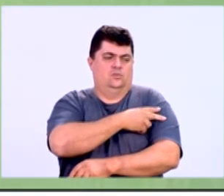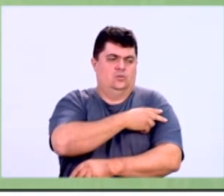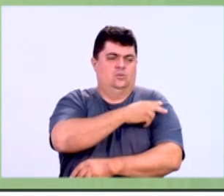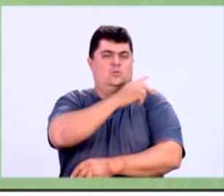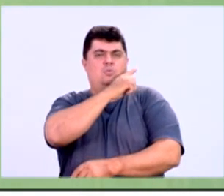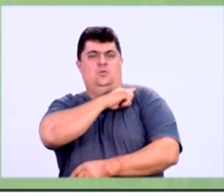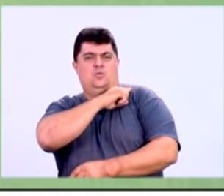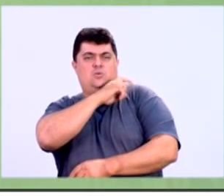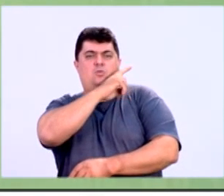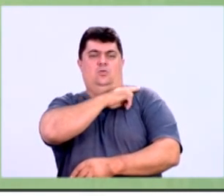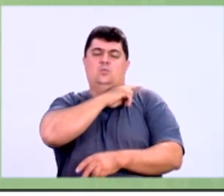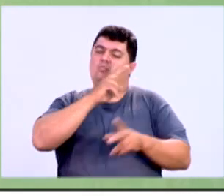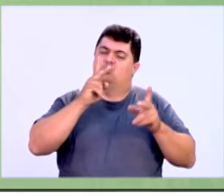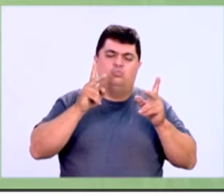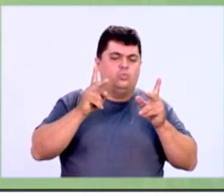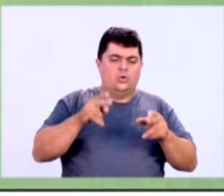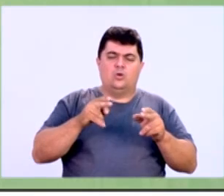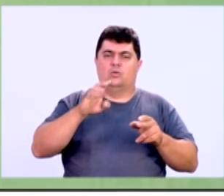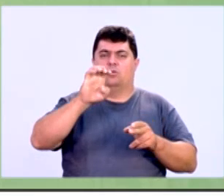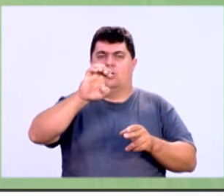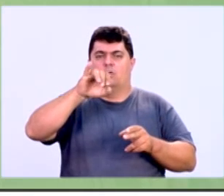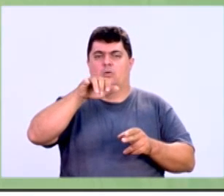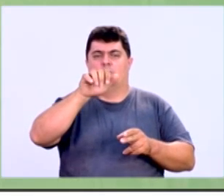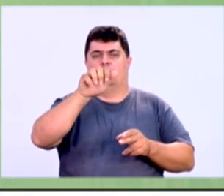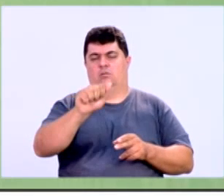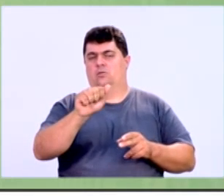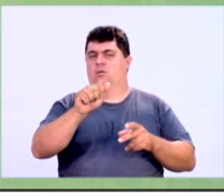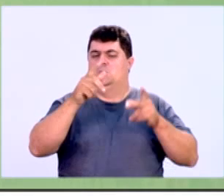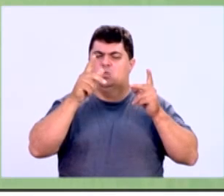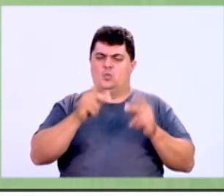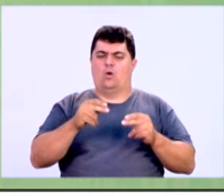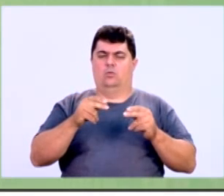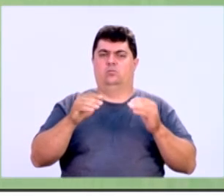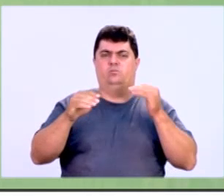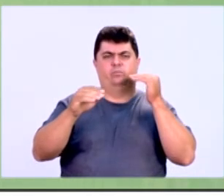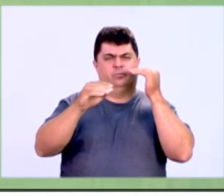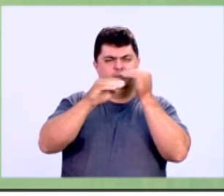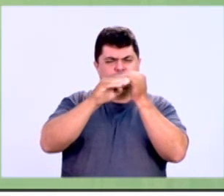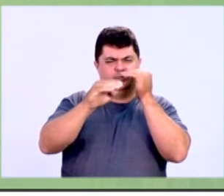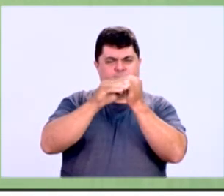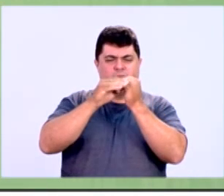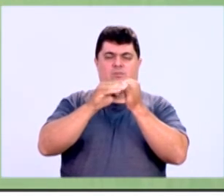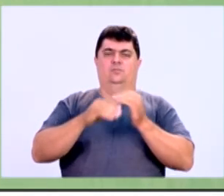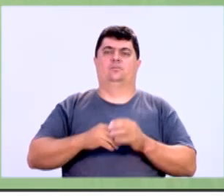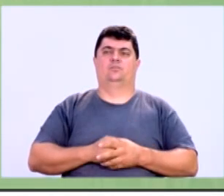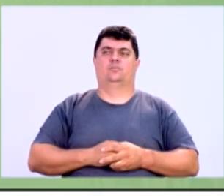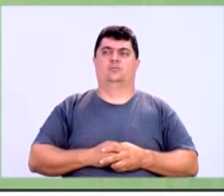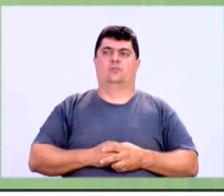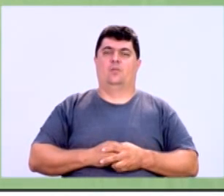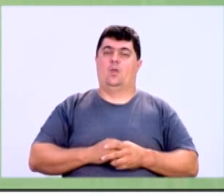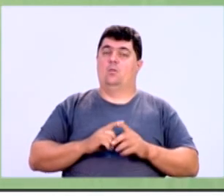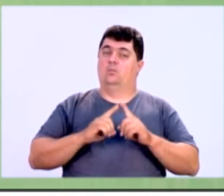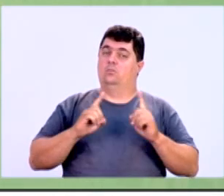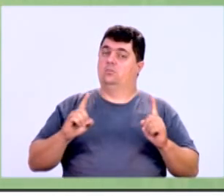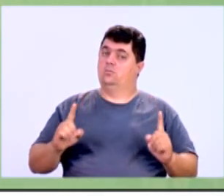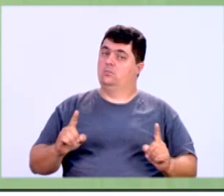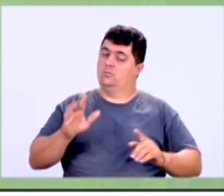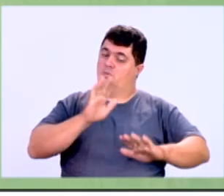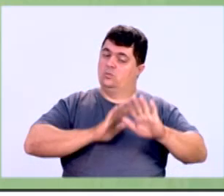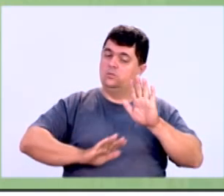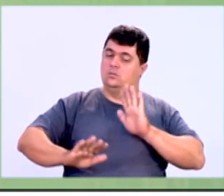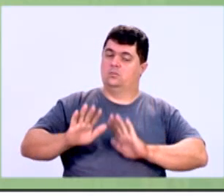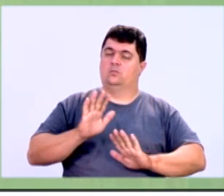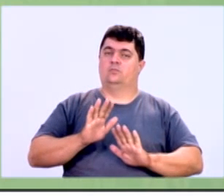ser trabalhados também para a educação de jovens e adultos. Mas atenção,